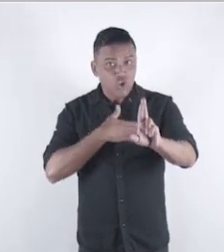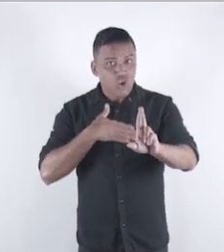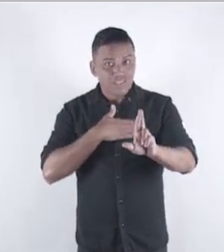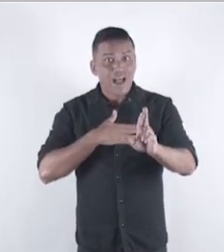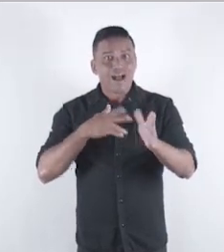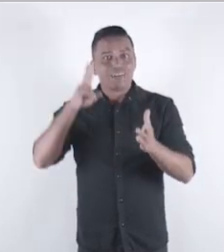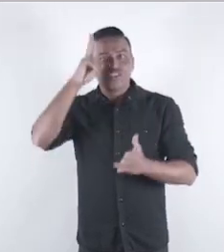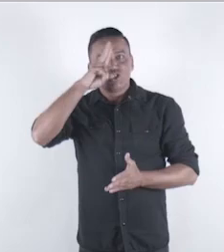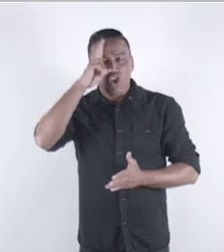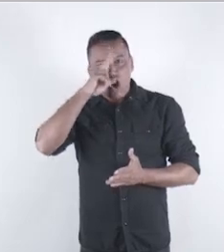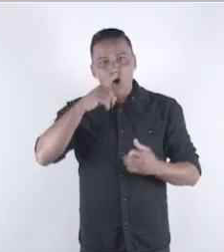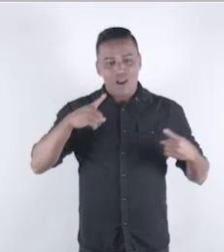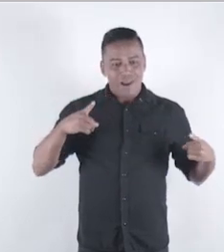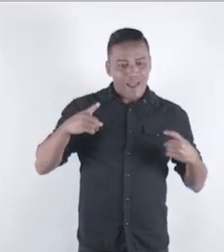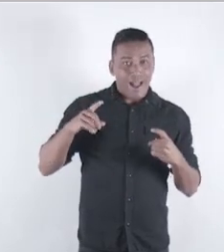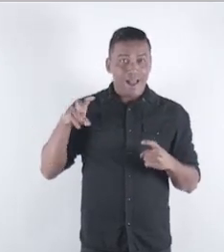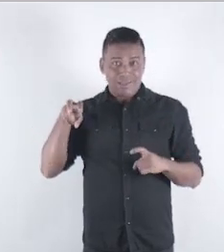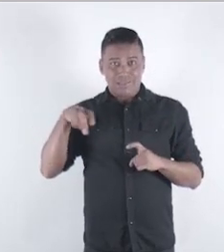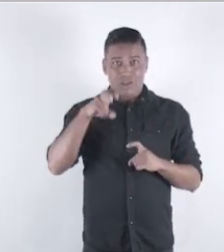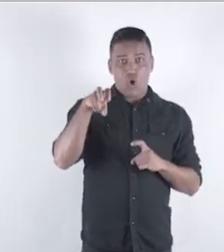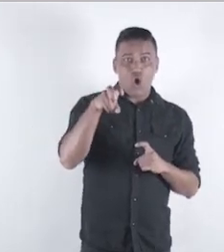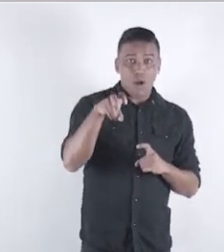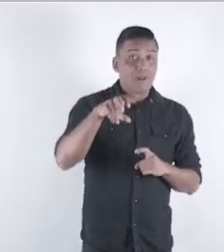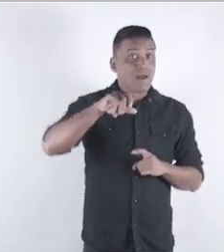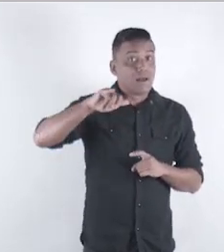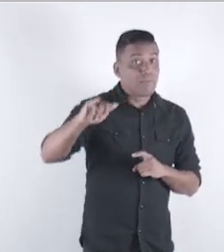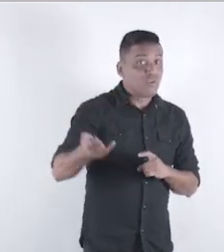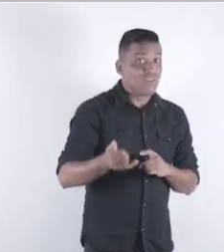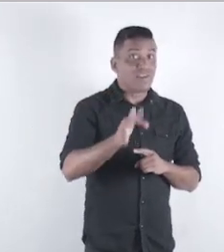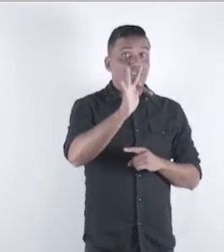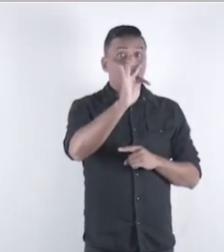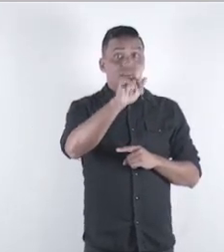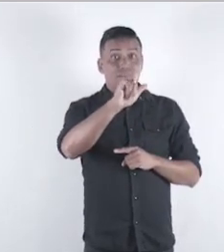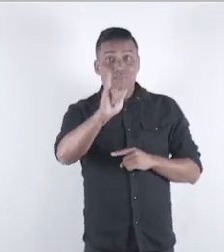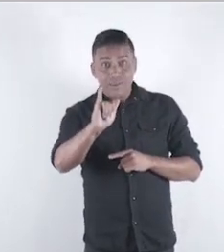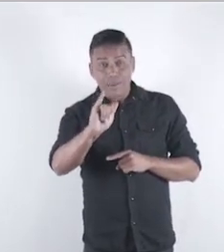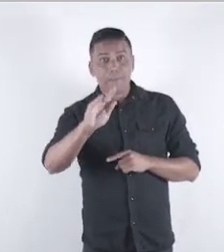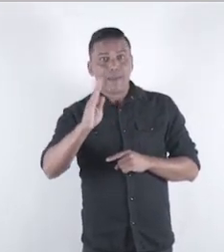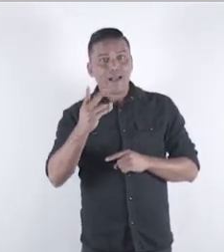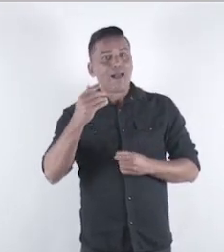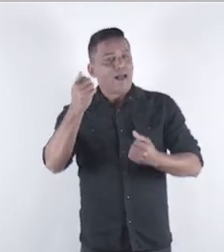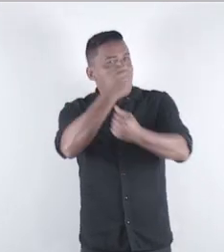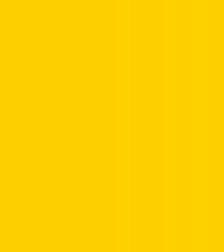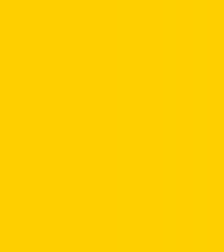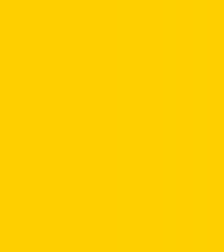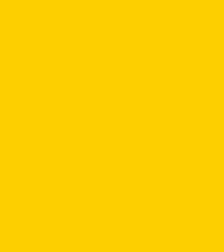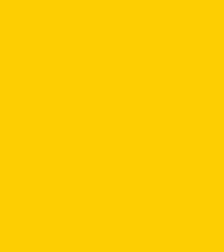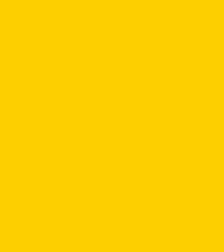gostado da história da lagarta e da cobra. Aproveitem a FliBH. Um abraço.